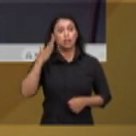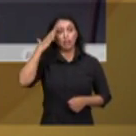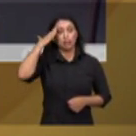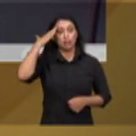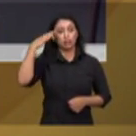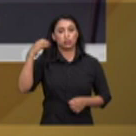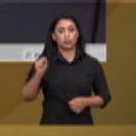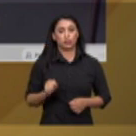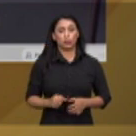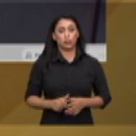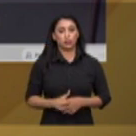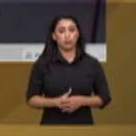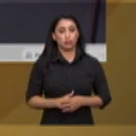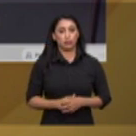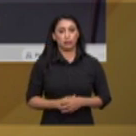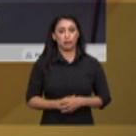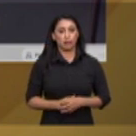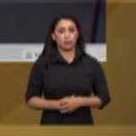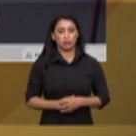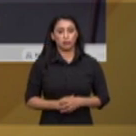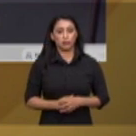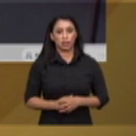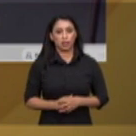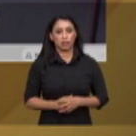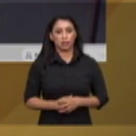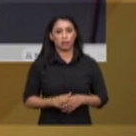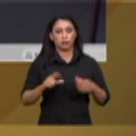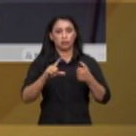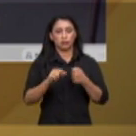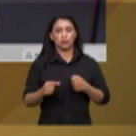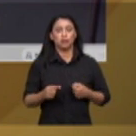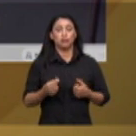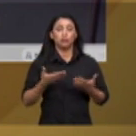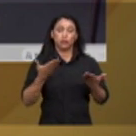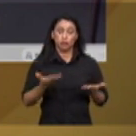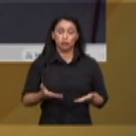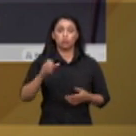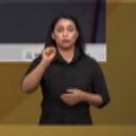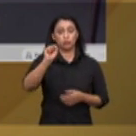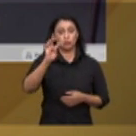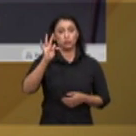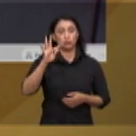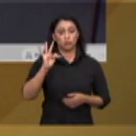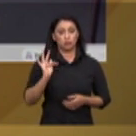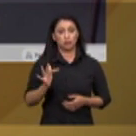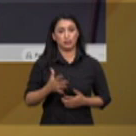sabedoria da súmula vinculante número 2 deste egrégio Supremo Tribunal Federal.